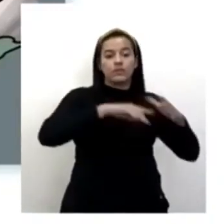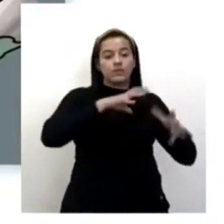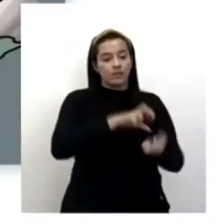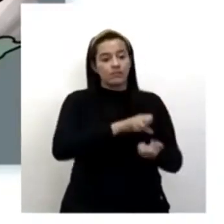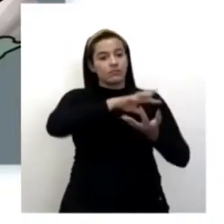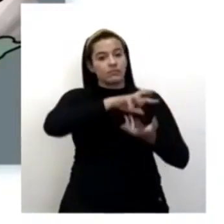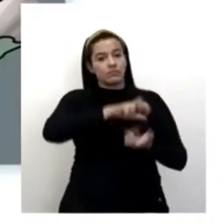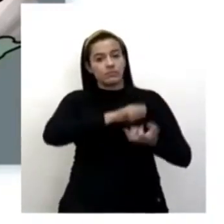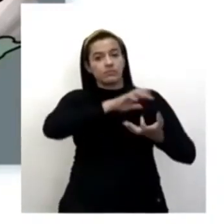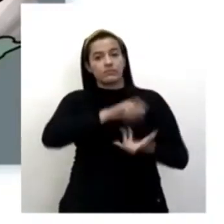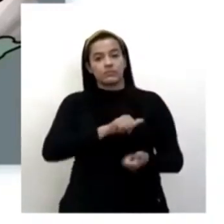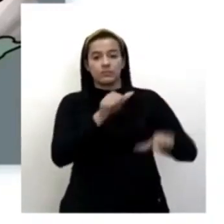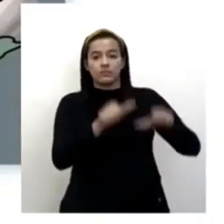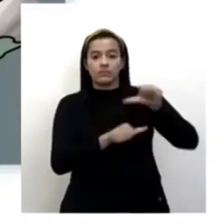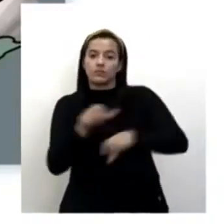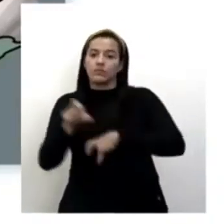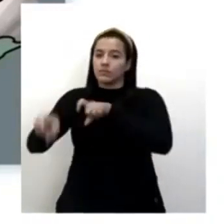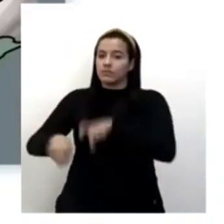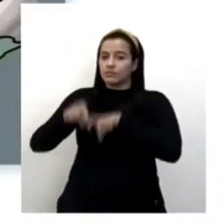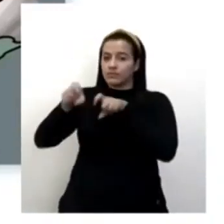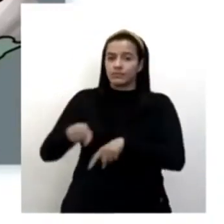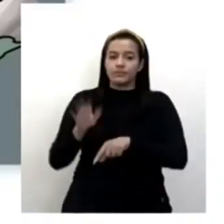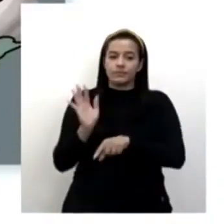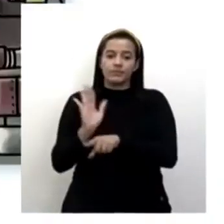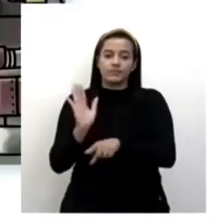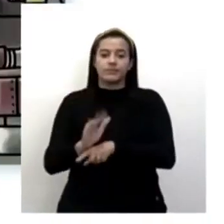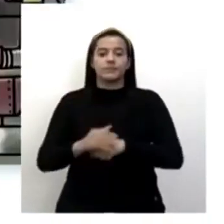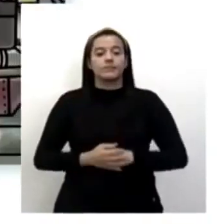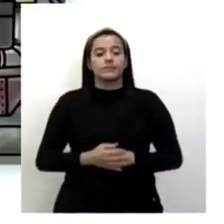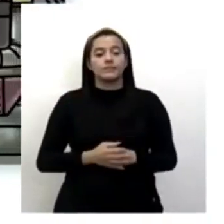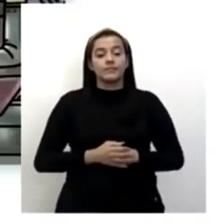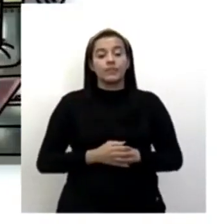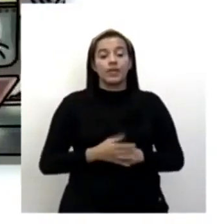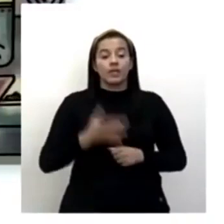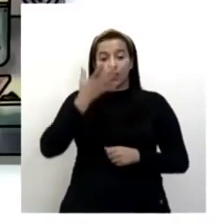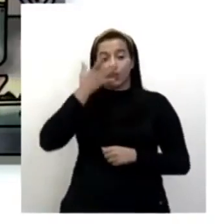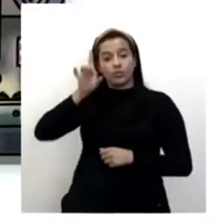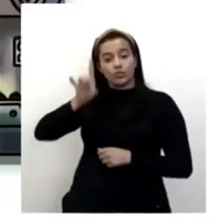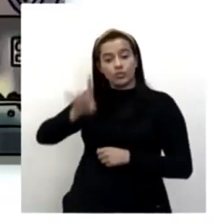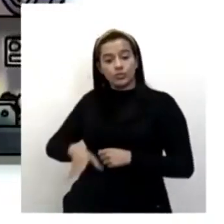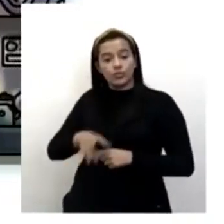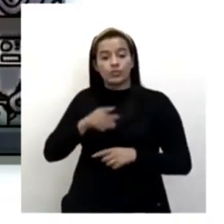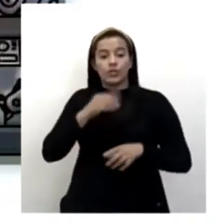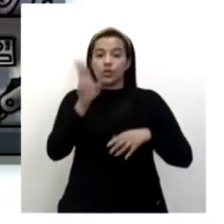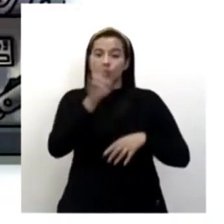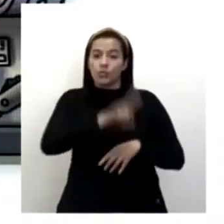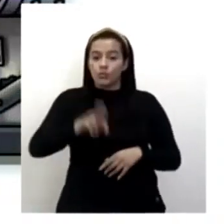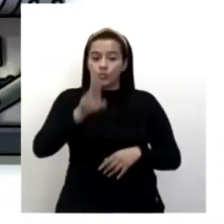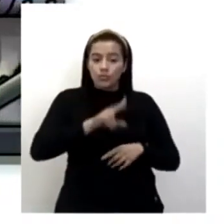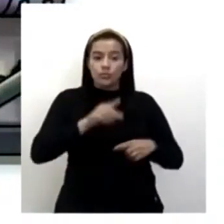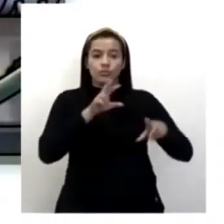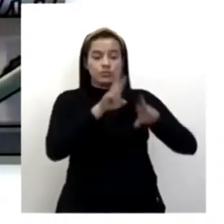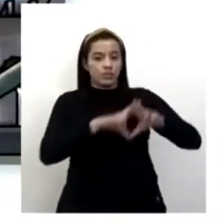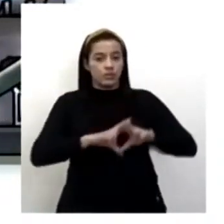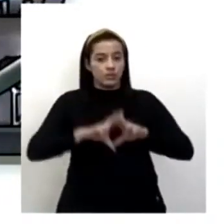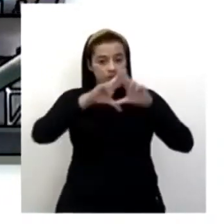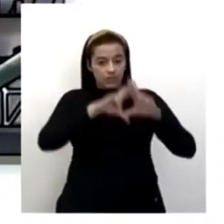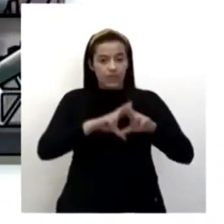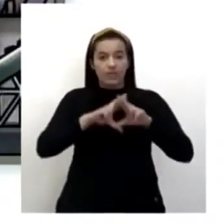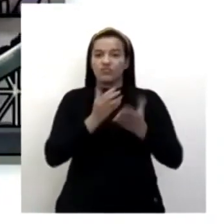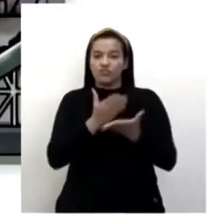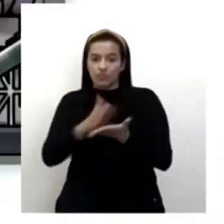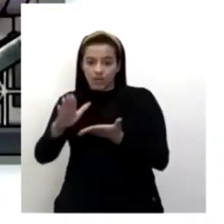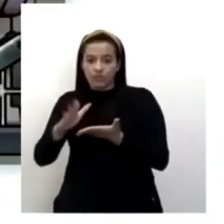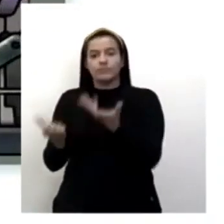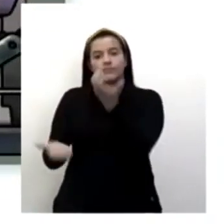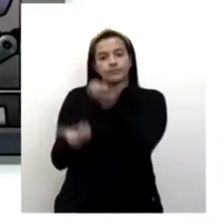adubo para lavouras e parques. O lixo que sobra depois do reuso e da reciclagem pode ser queimado em